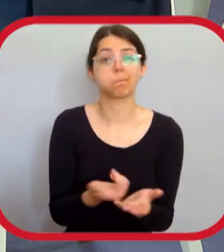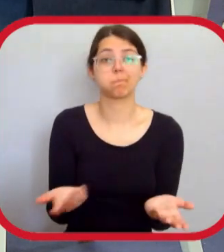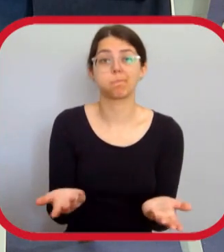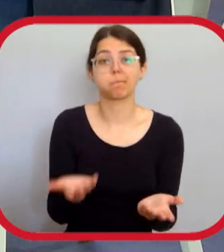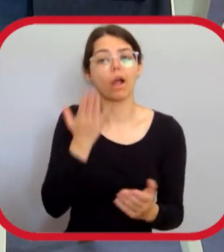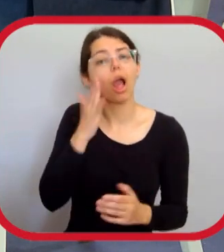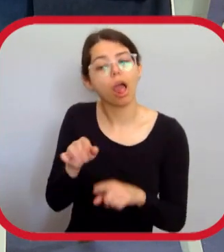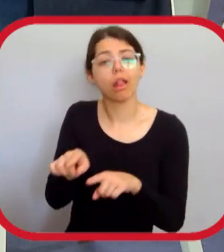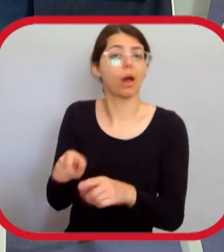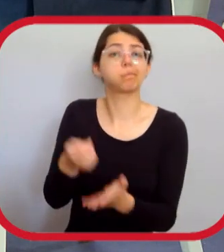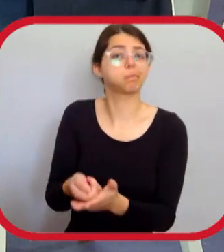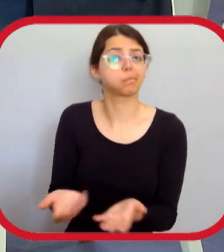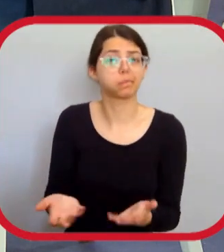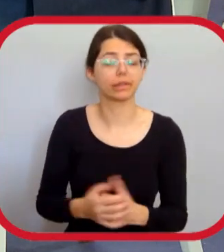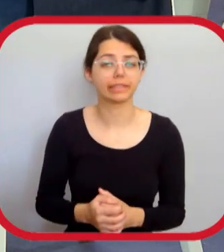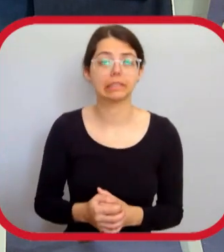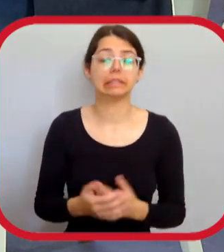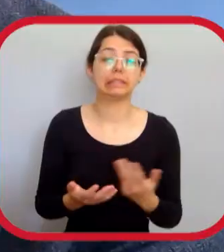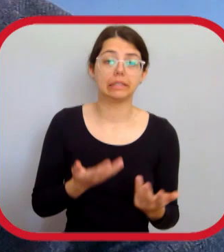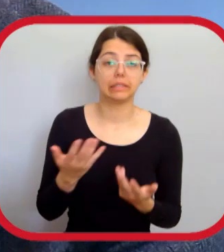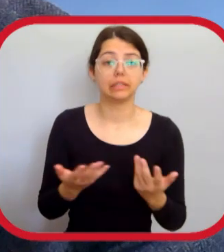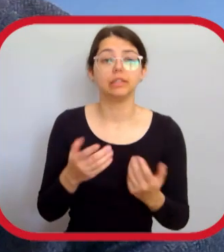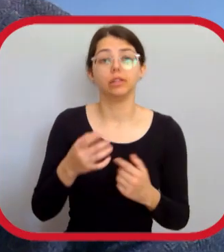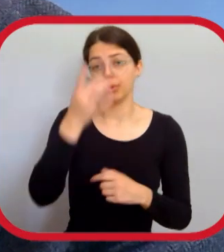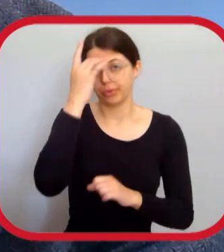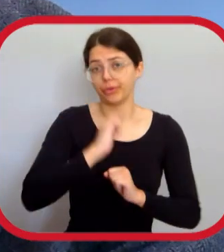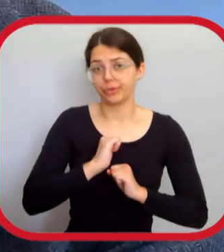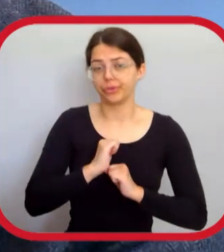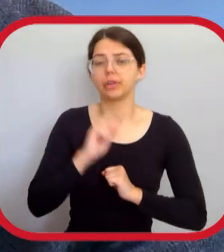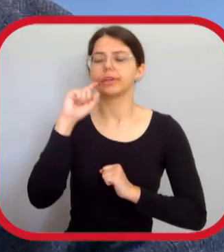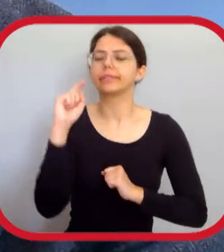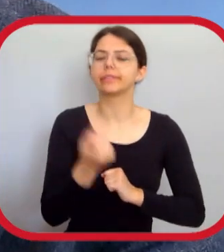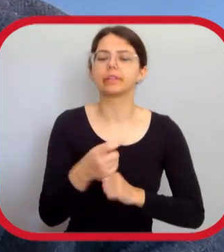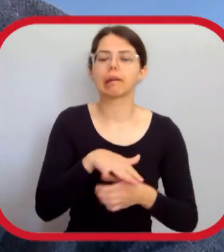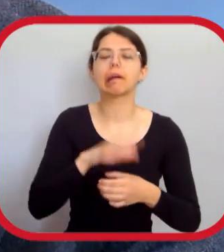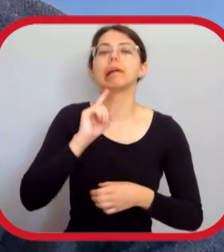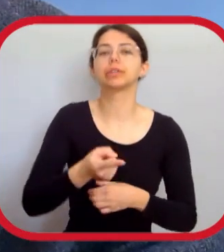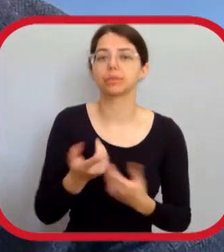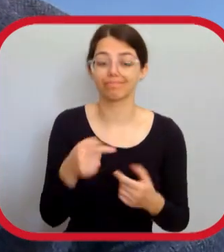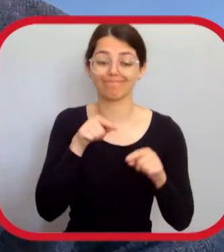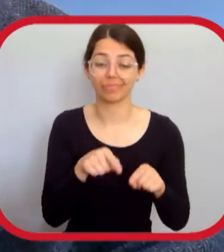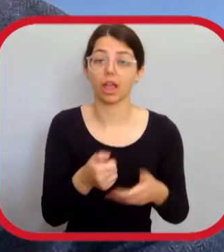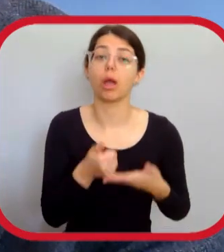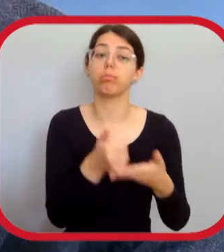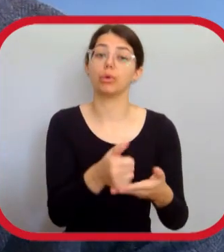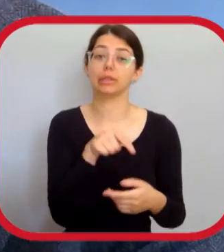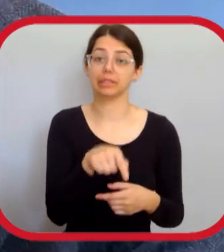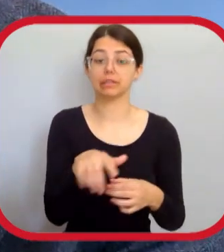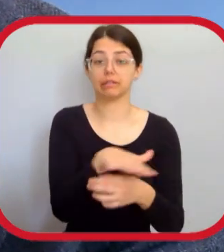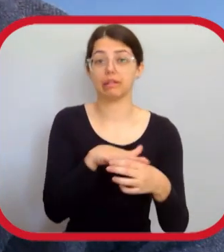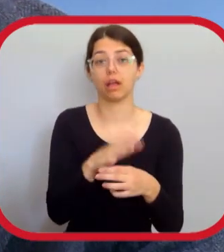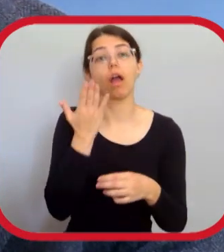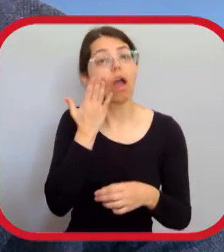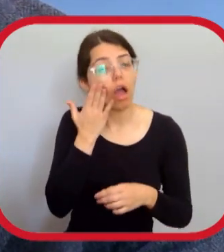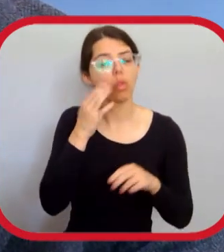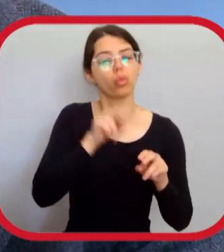pagar o alojamento. Portanto, a questão que tem, na minha perspectiva, de ser revista é precisamente esse apoio